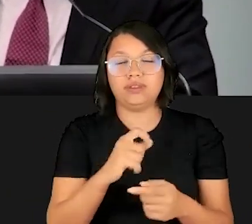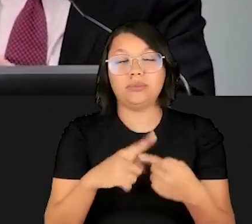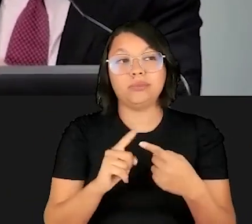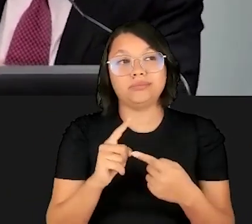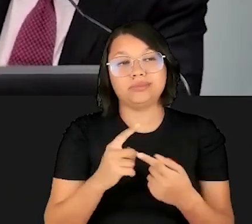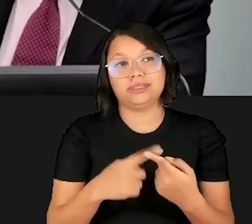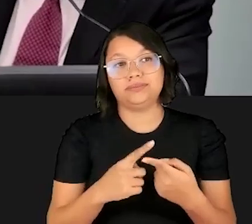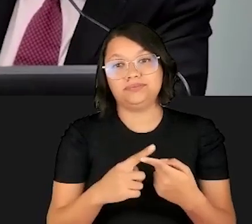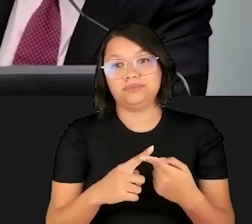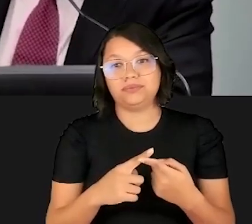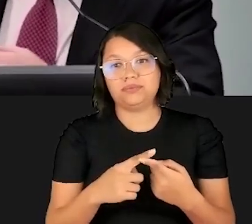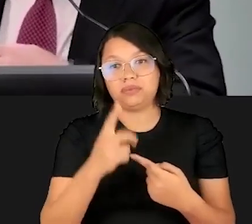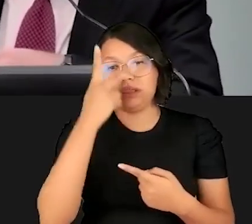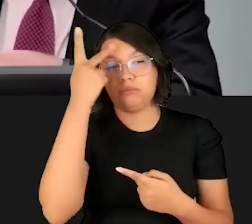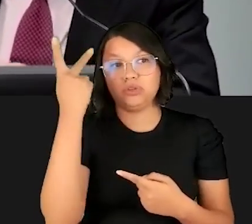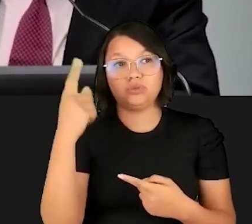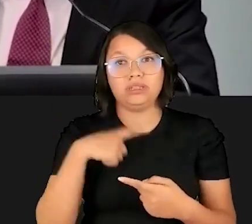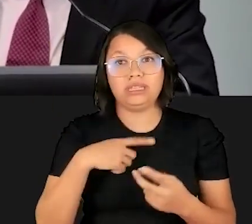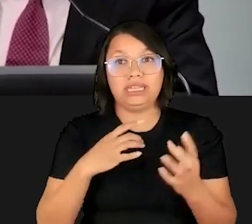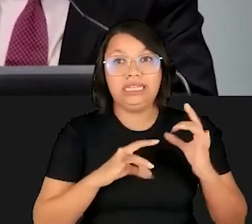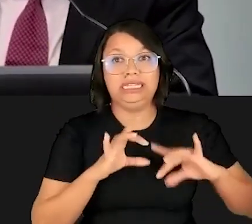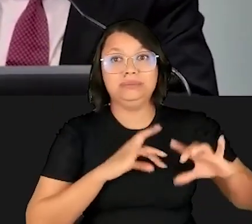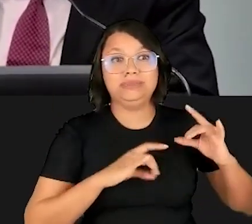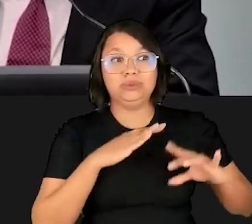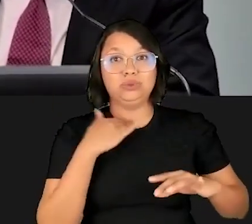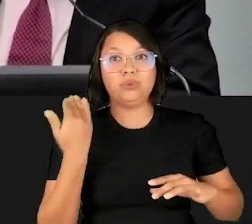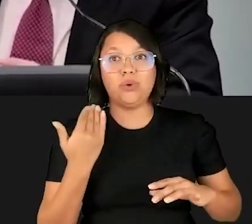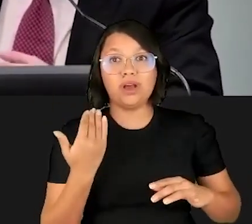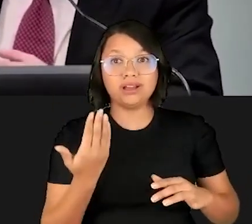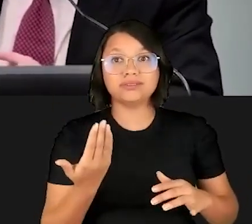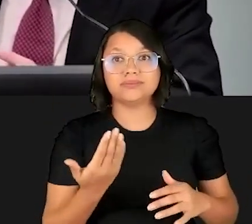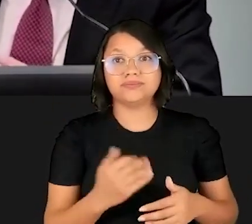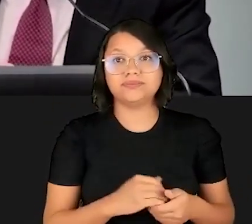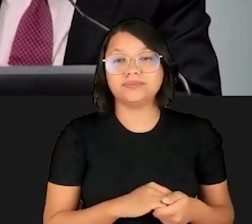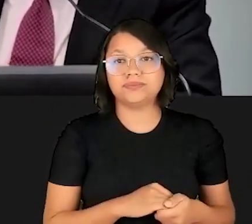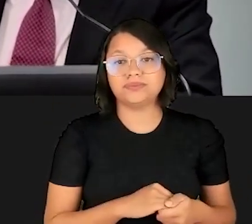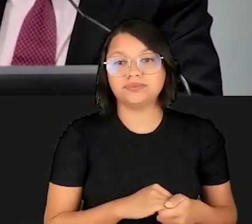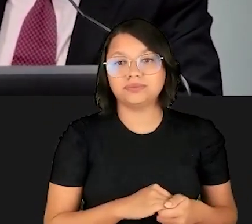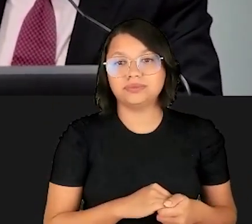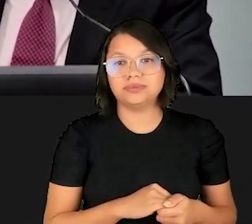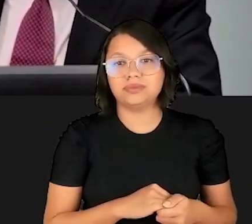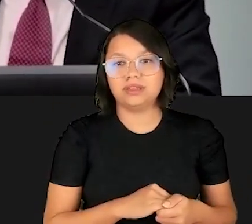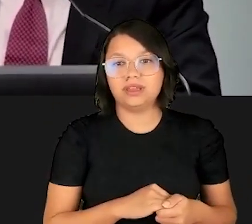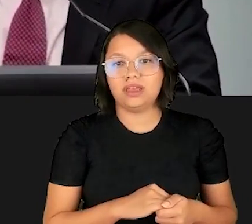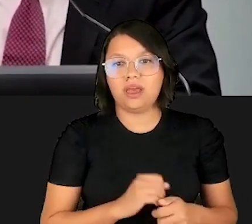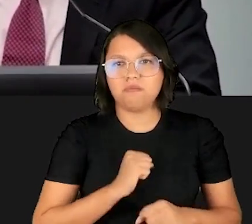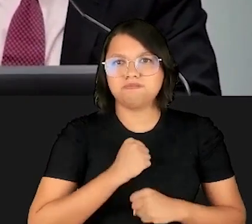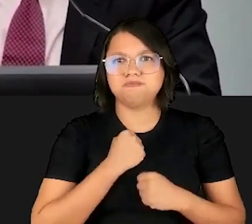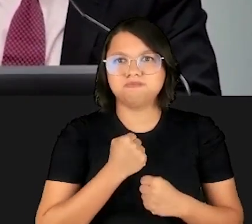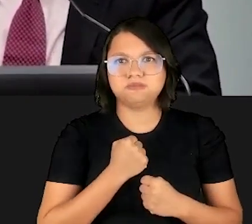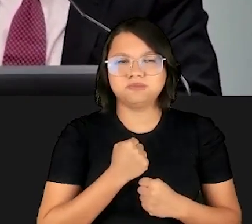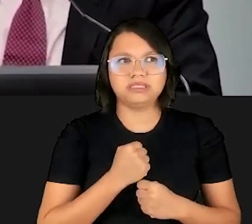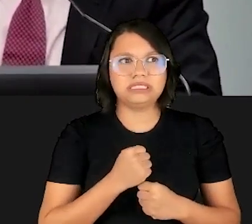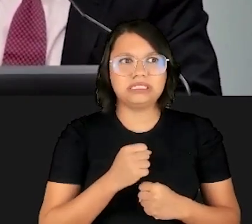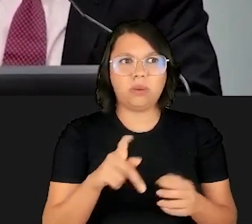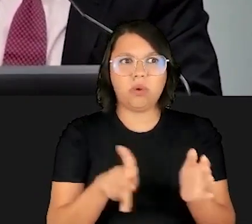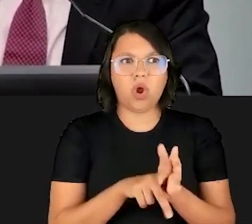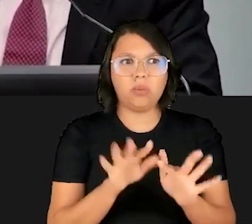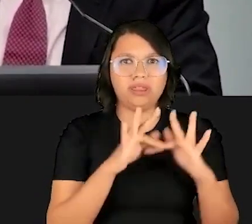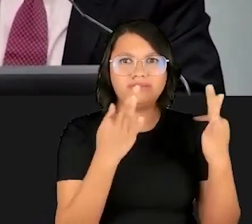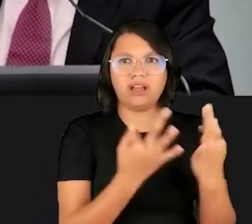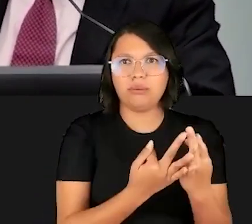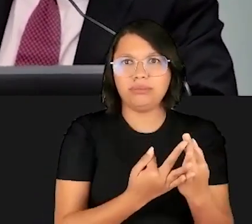o paciente tem medo de morrer. Quem de nós não tem medo de morrer, né? Há uma pressão dos familiares. Às vezes o paciente não